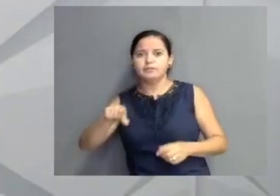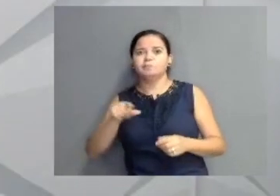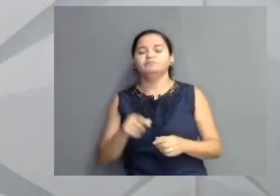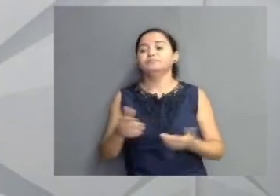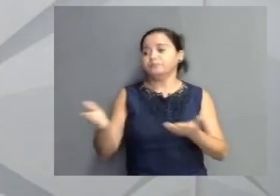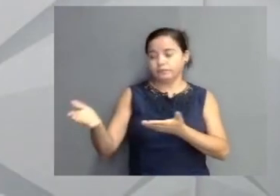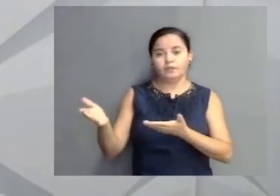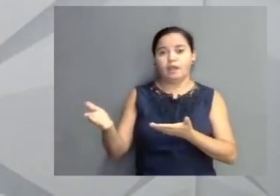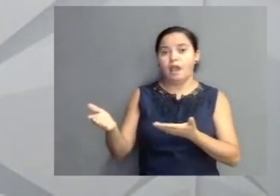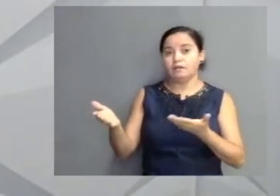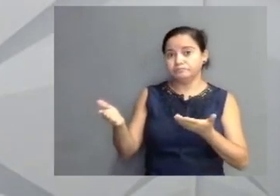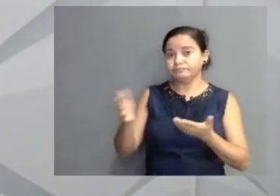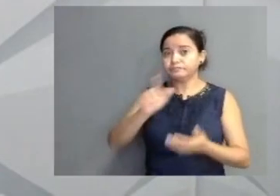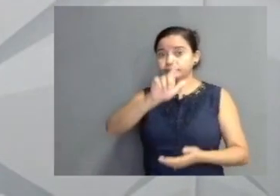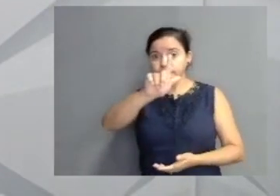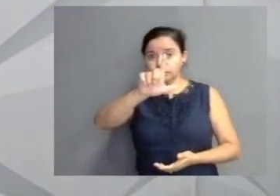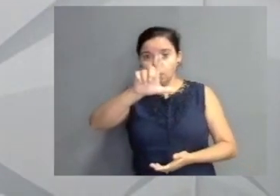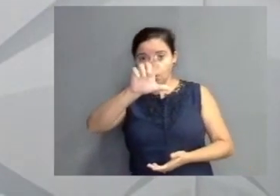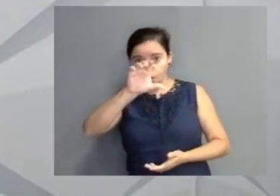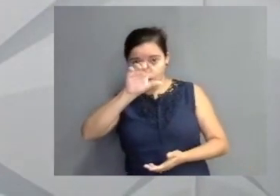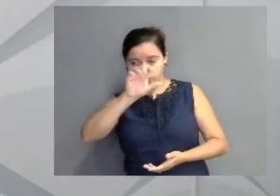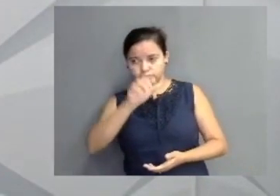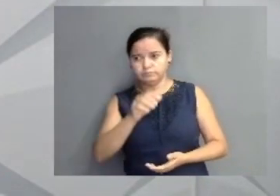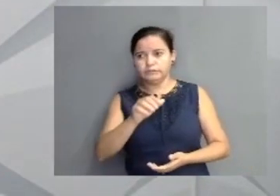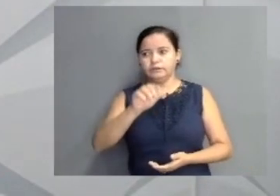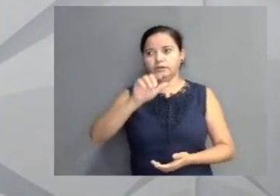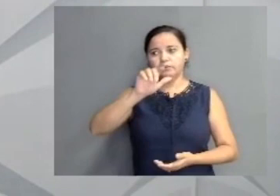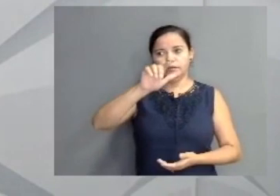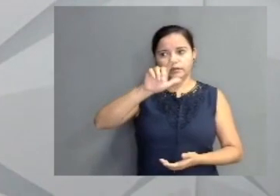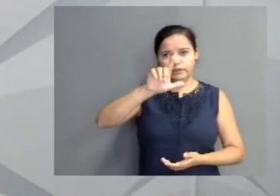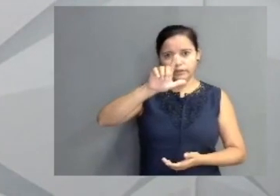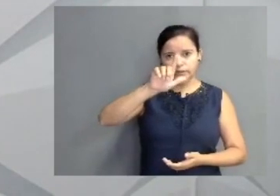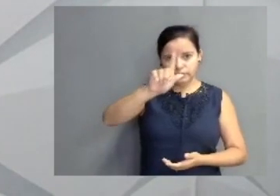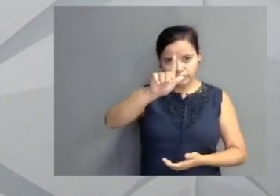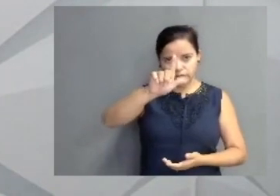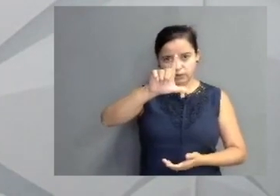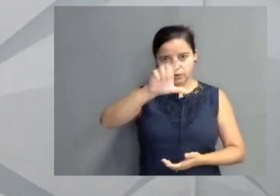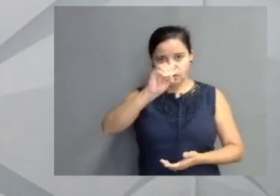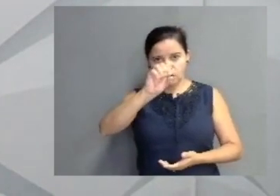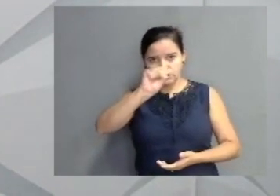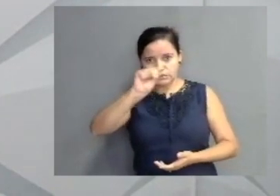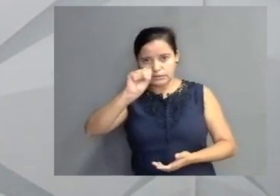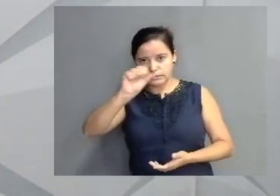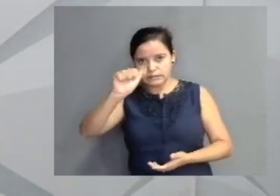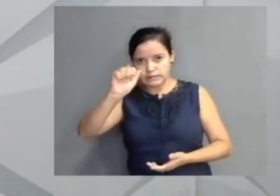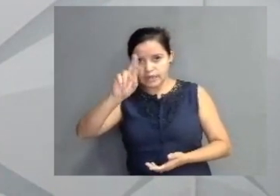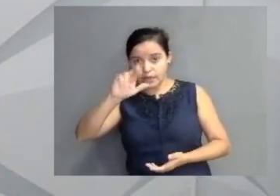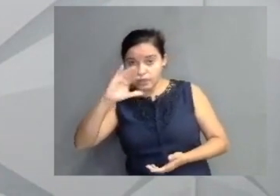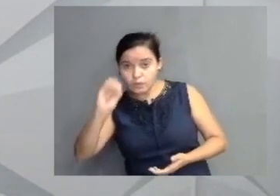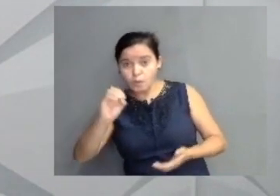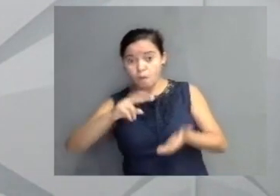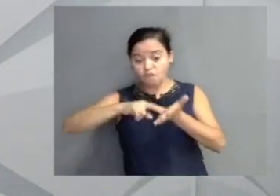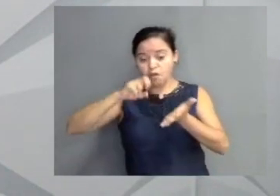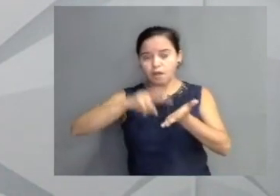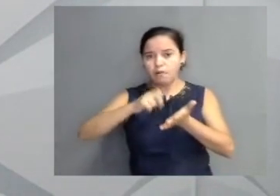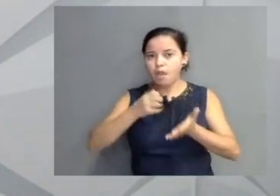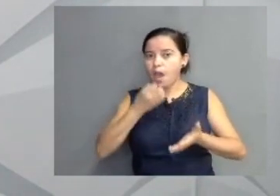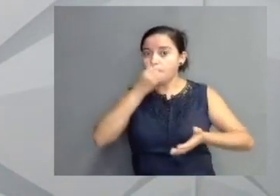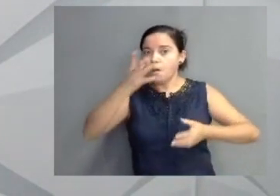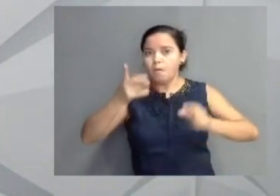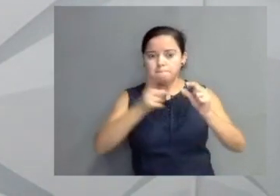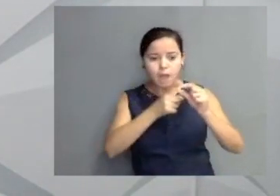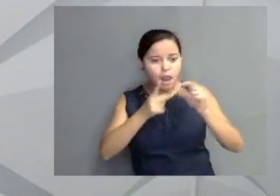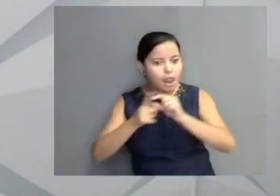esse glossário ele é muito importante para o nosso enriquecimento vocabular. nós sabemos que a gente não nasce sem o domínio